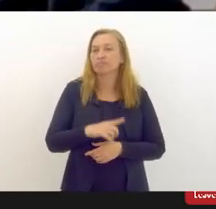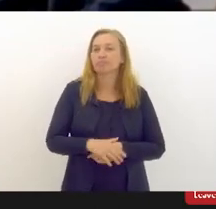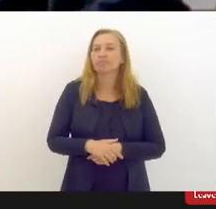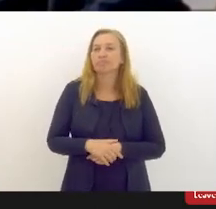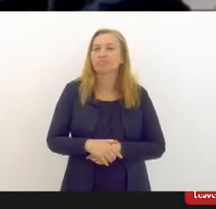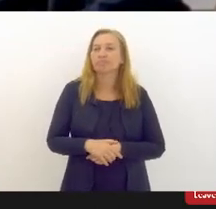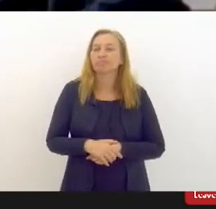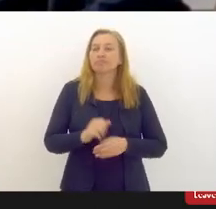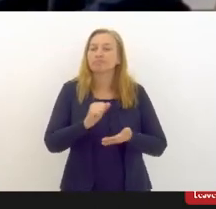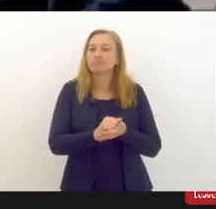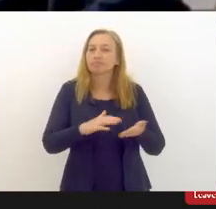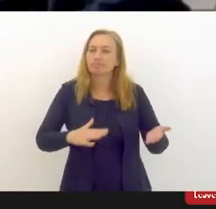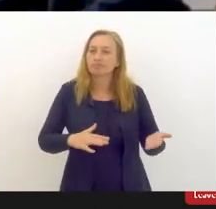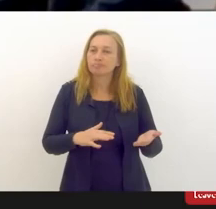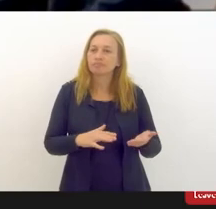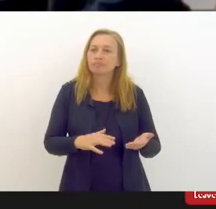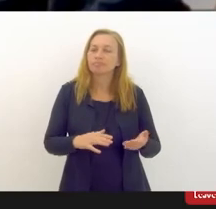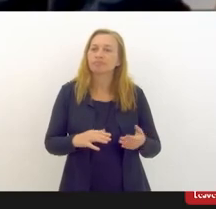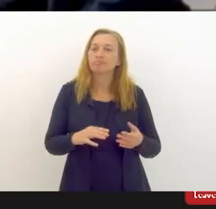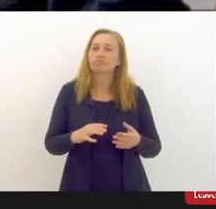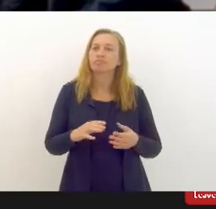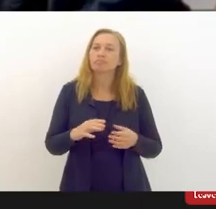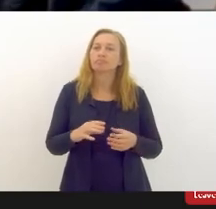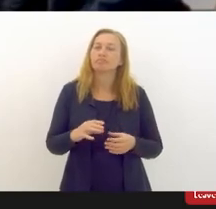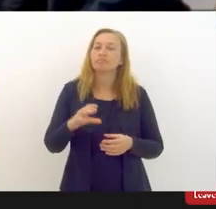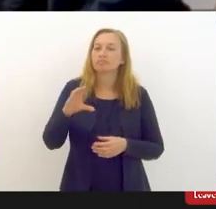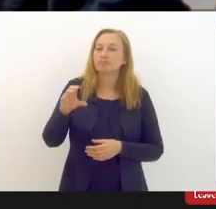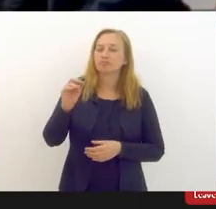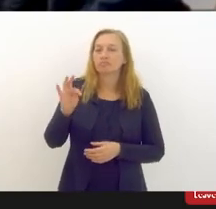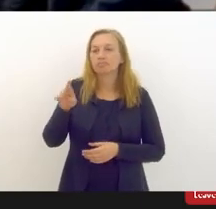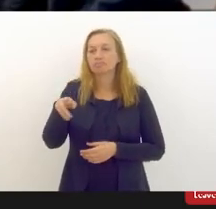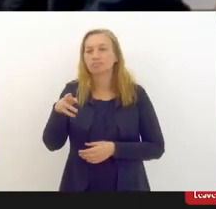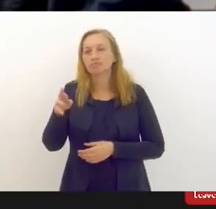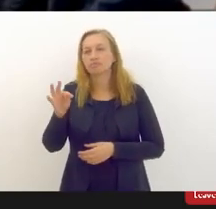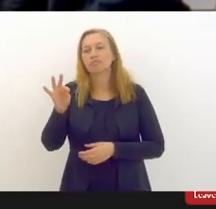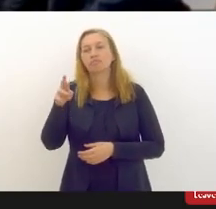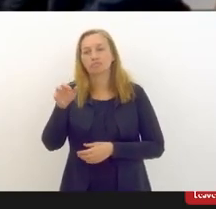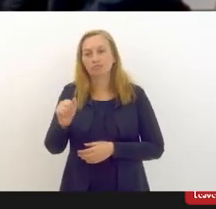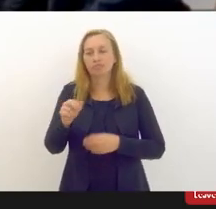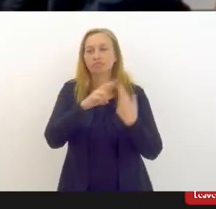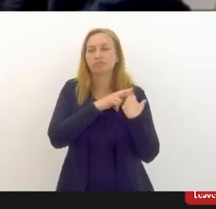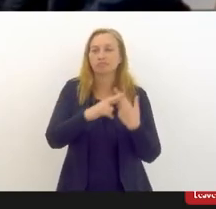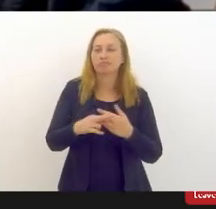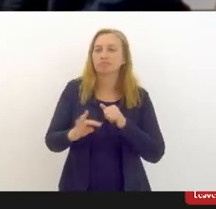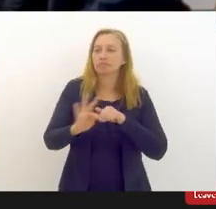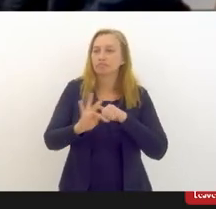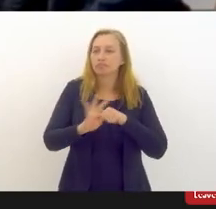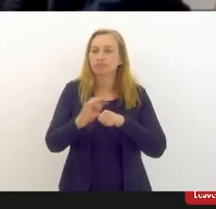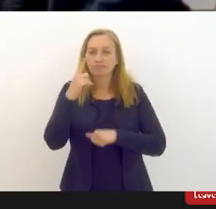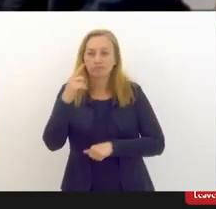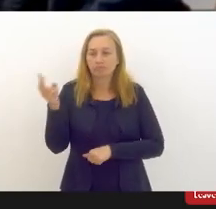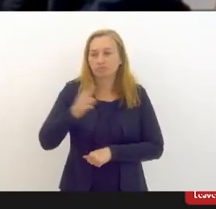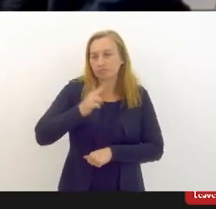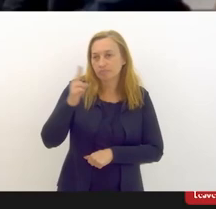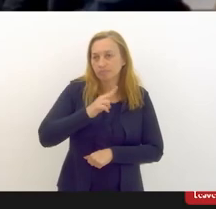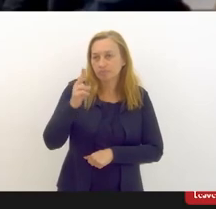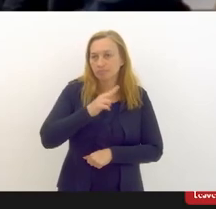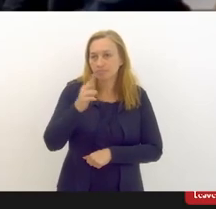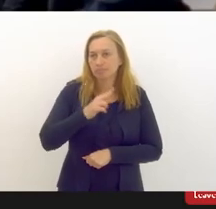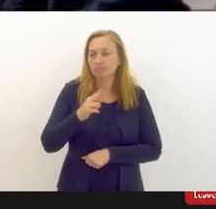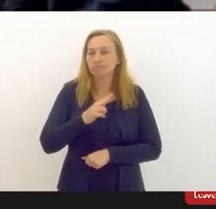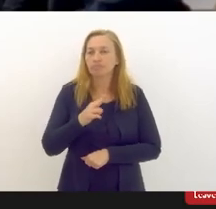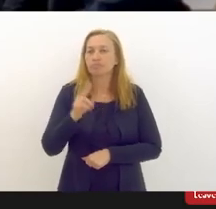a atividade para as construtoras em si, que têm sua responsabilidade técnica, para poder tentar acelerar o processo